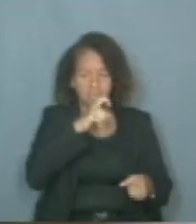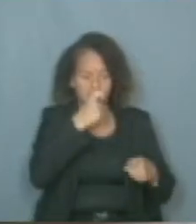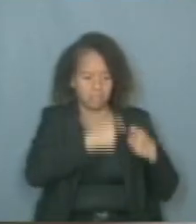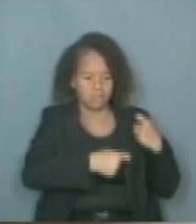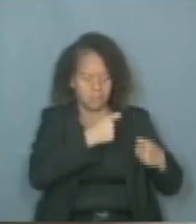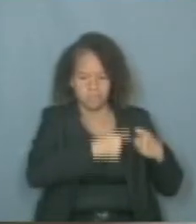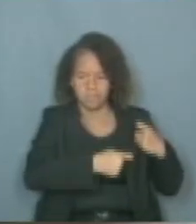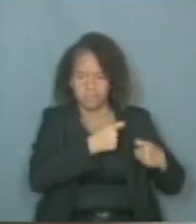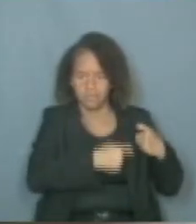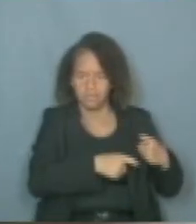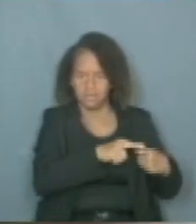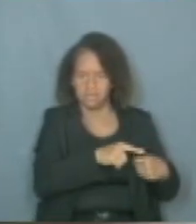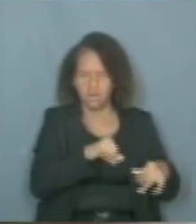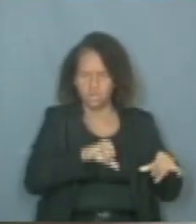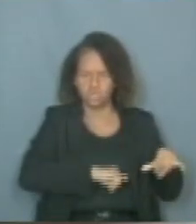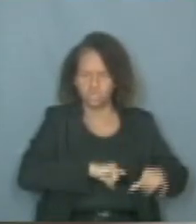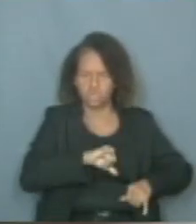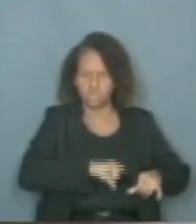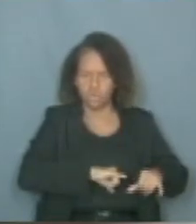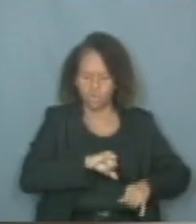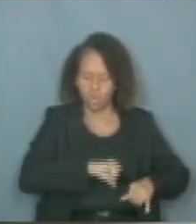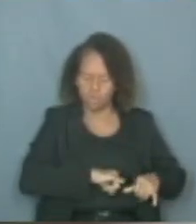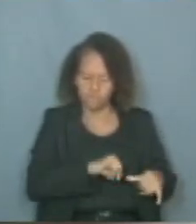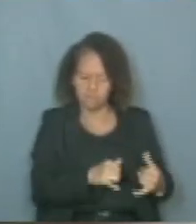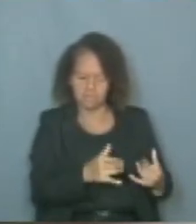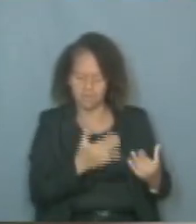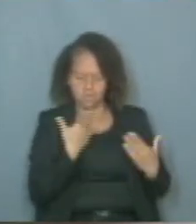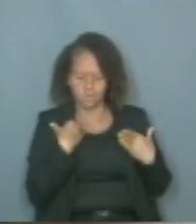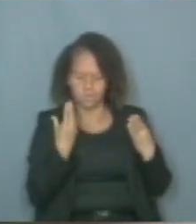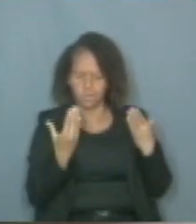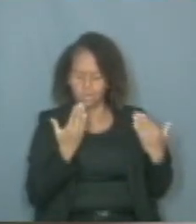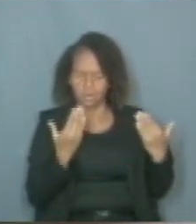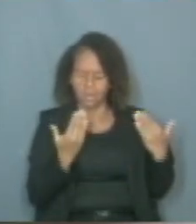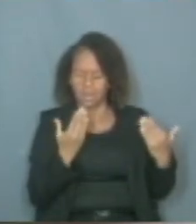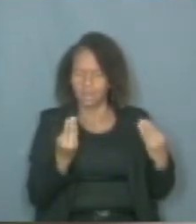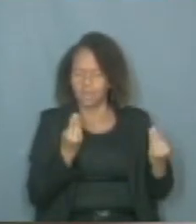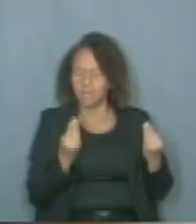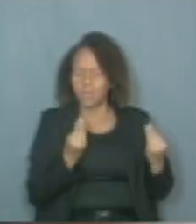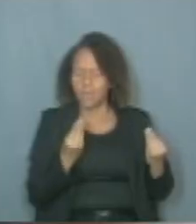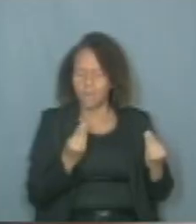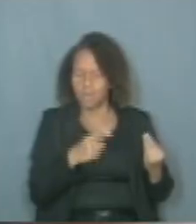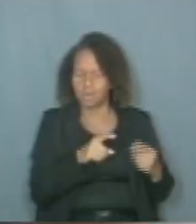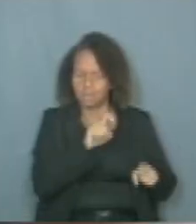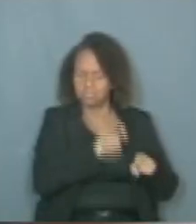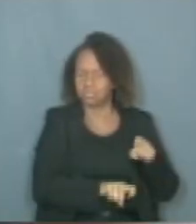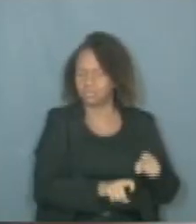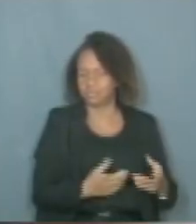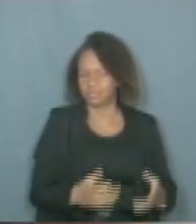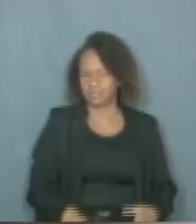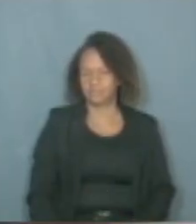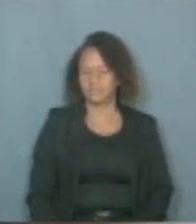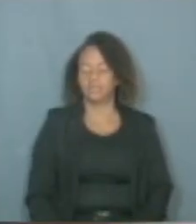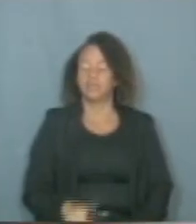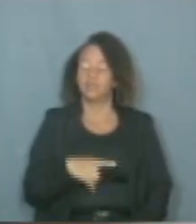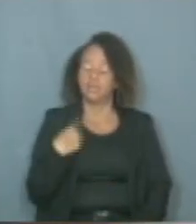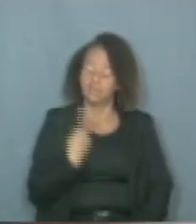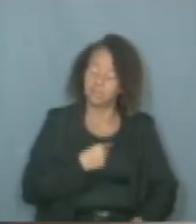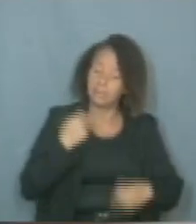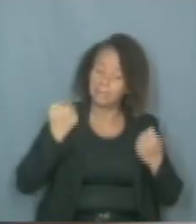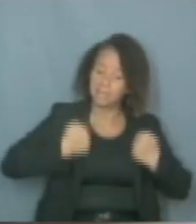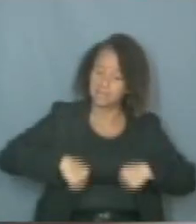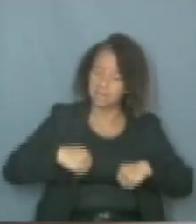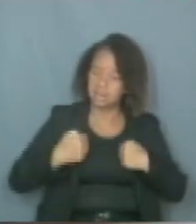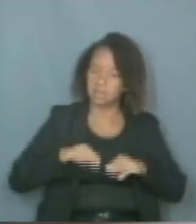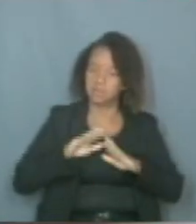abusada. Ela sofre o abuso, mas ela não tem a noção de que ela está sendo abusada. Nós precisamos que